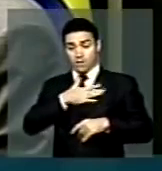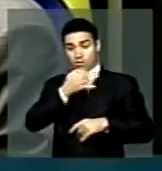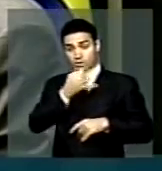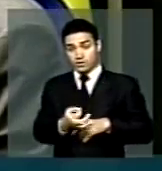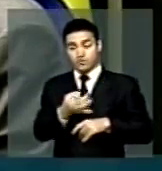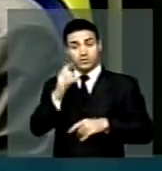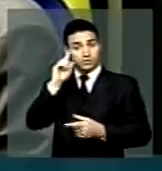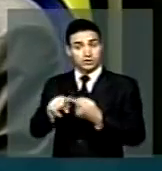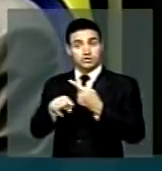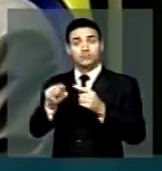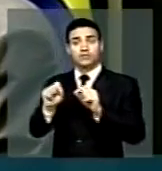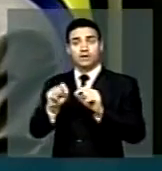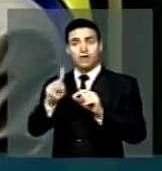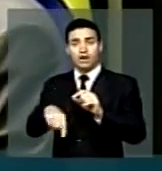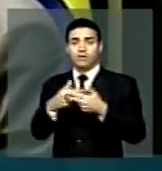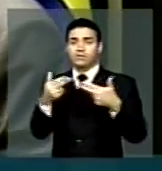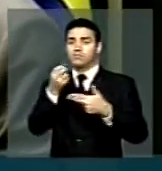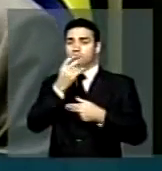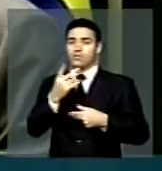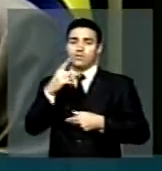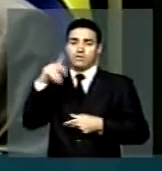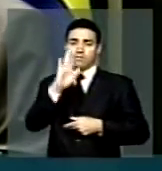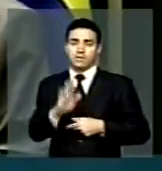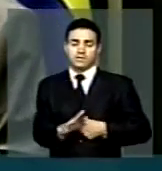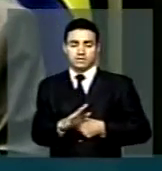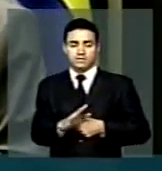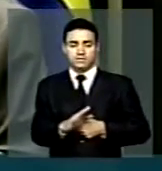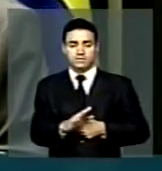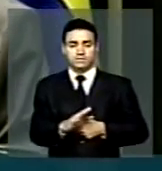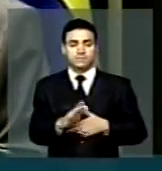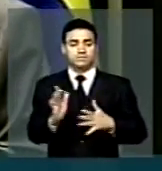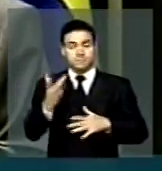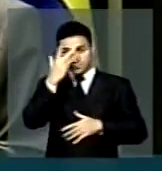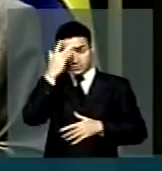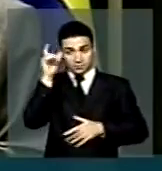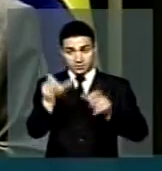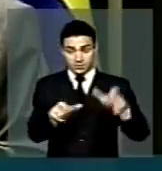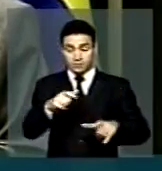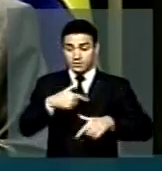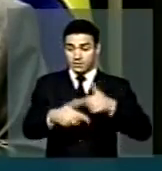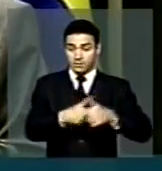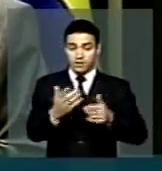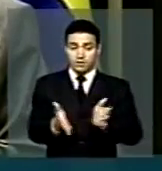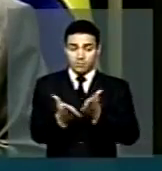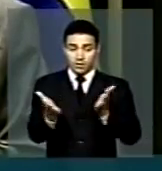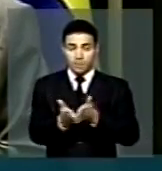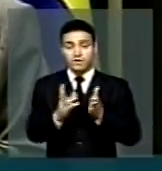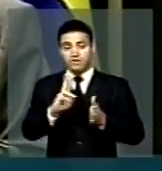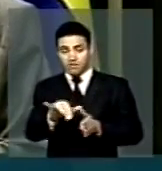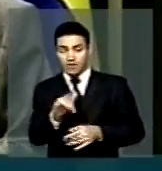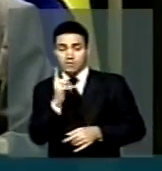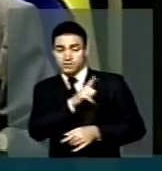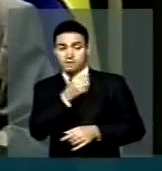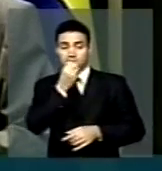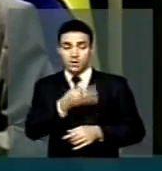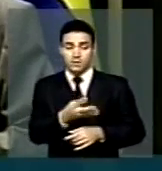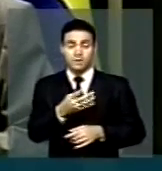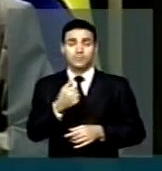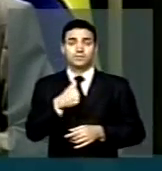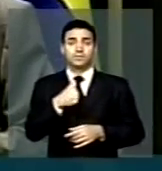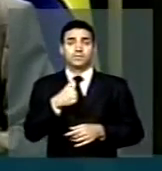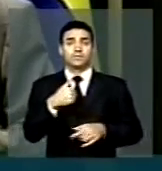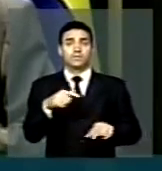objetivo era algo positivo para o país e que os trabalhadores, os mais pobres, seriam beneficiados. Chamei ao